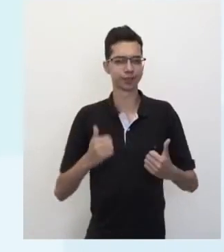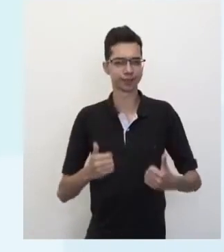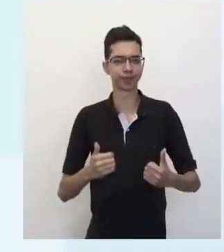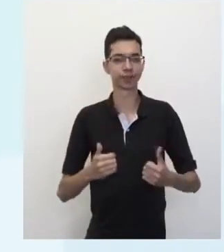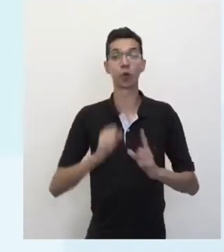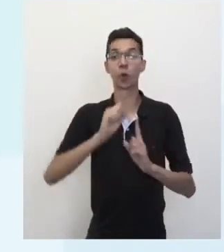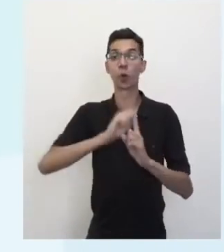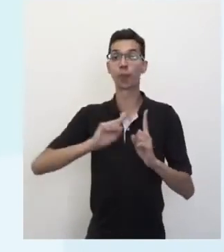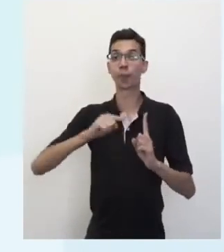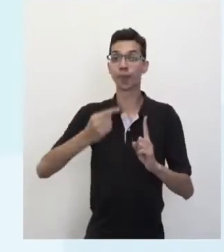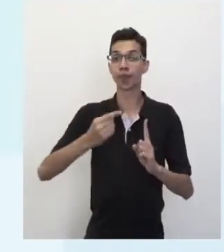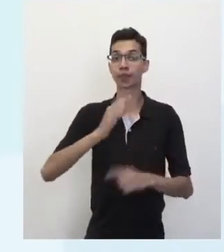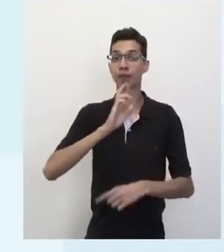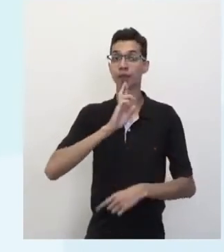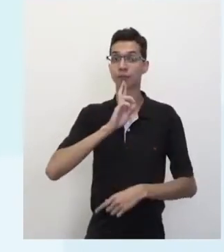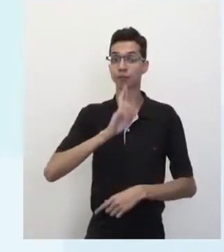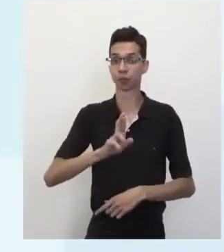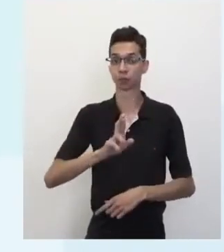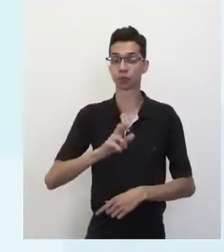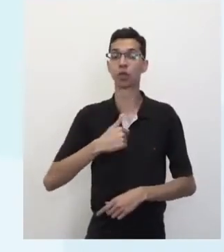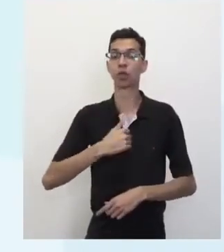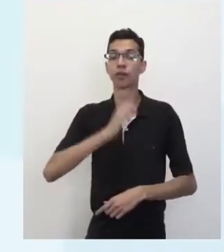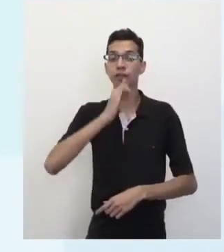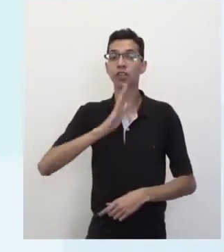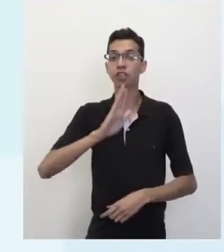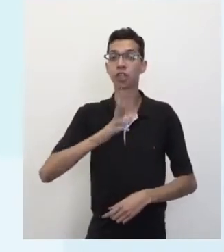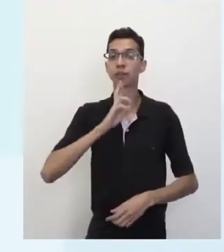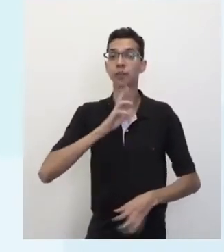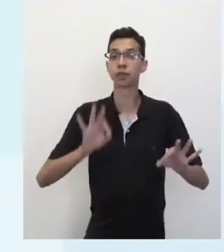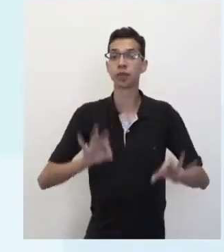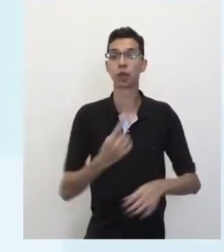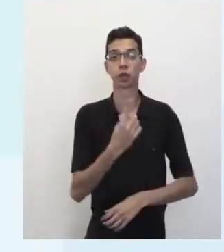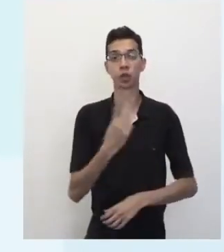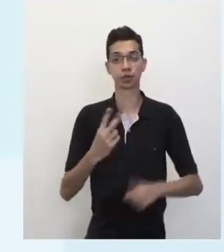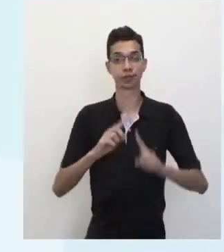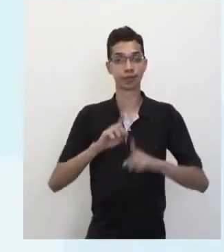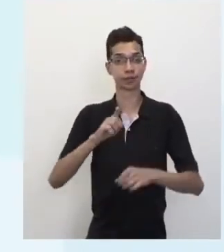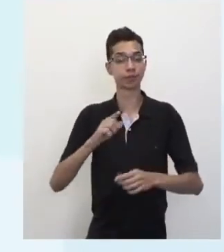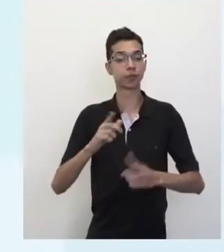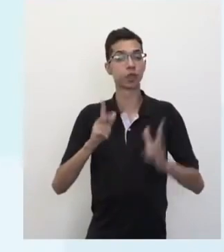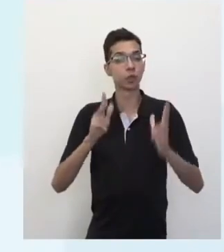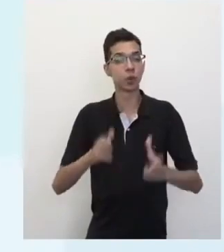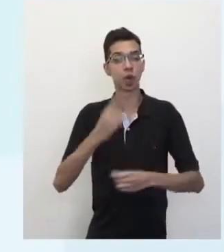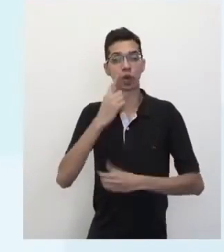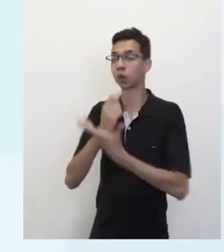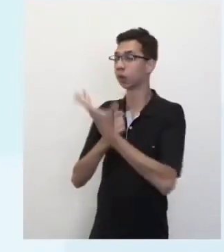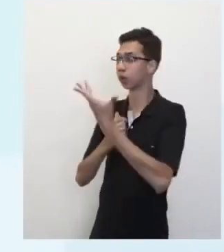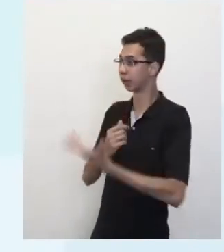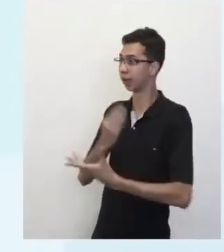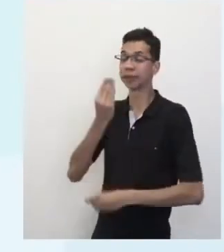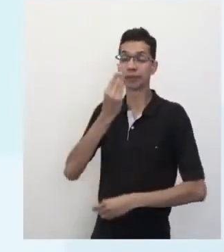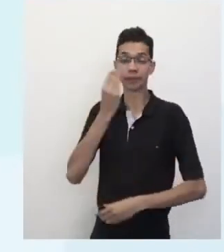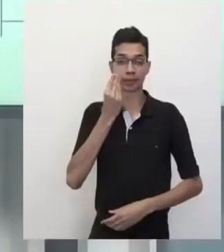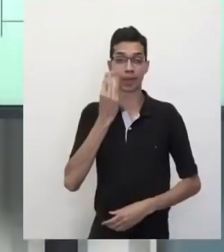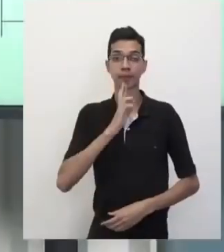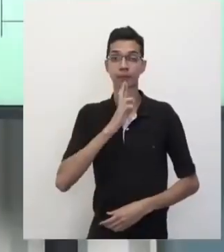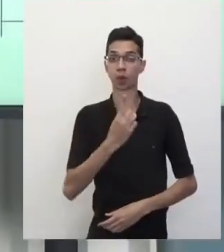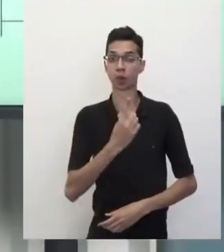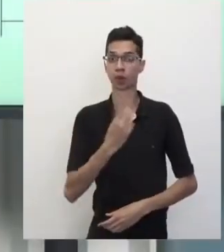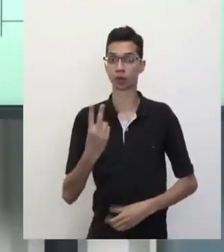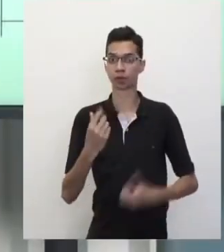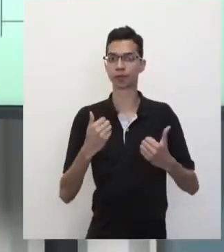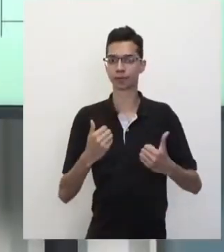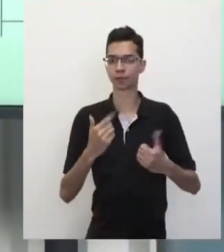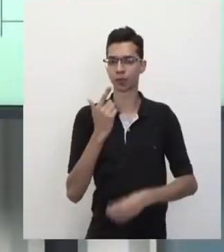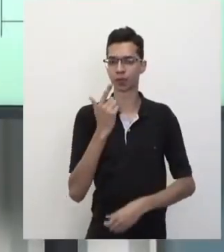vou dizer, é 12, tá bom? Então, ó, siga a ordem que tá aí e tenta achar 12 como resposta, beleza? E aí eu vou voltar